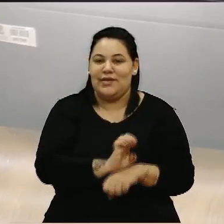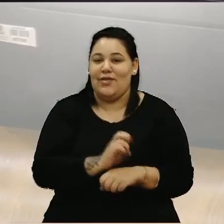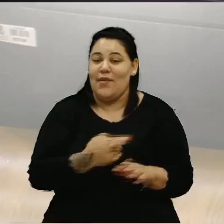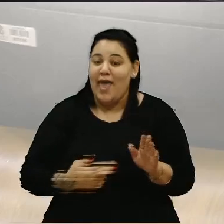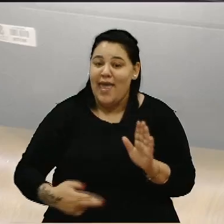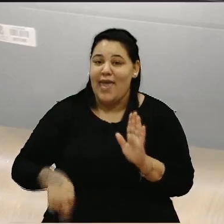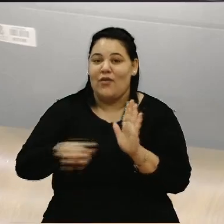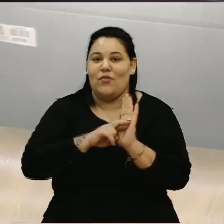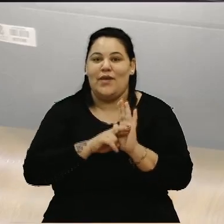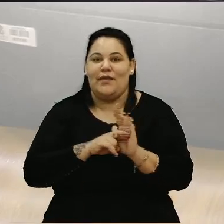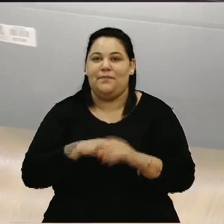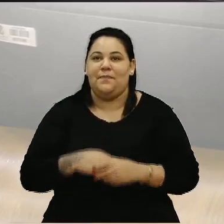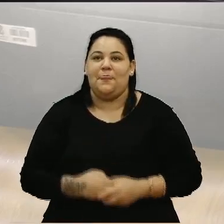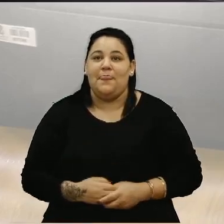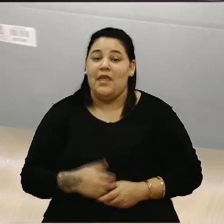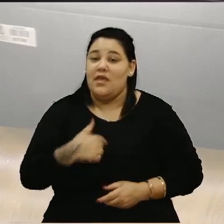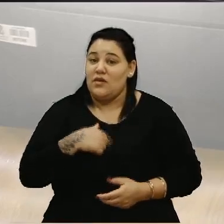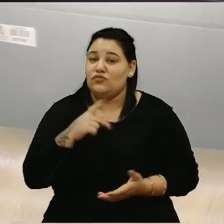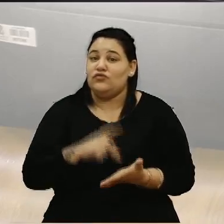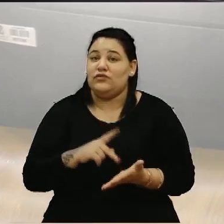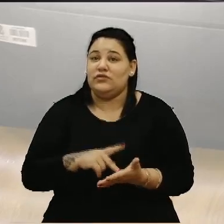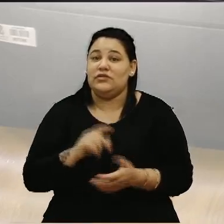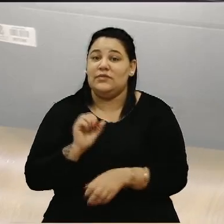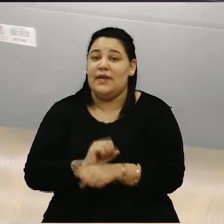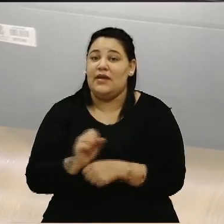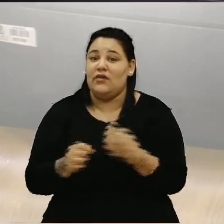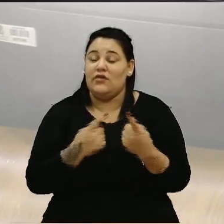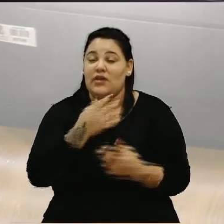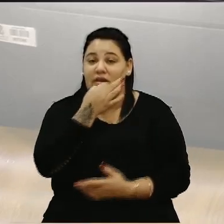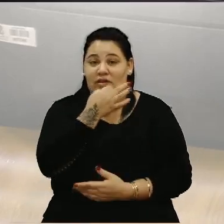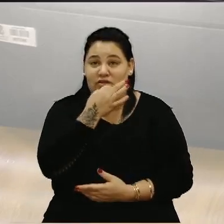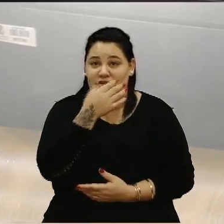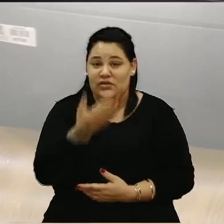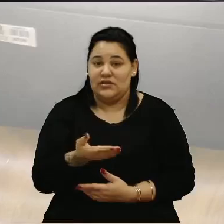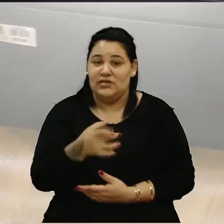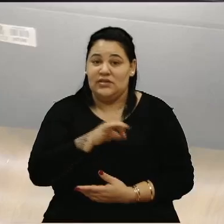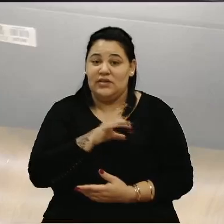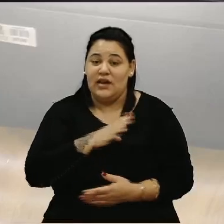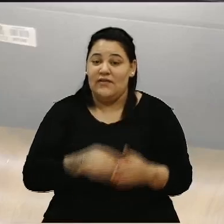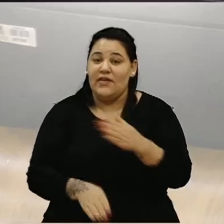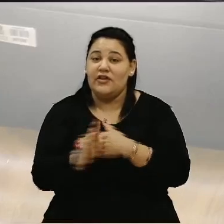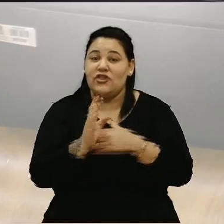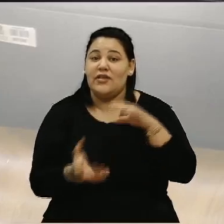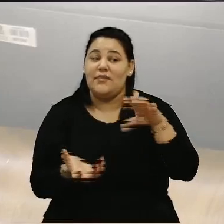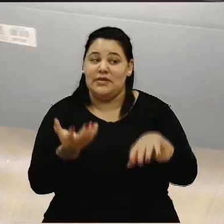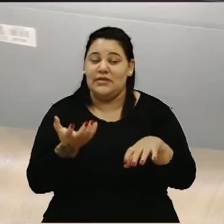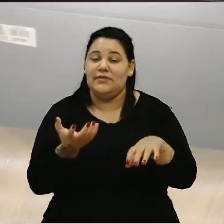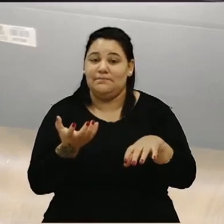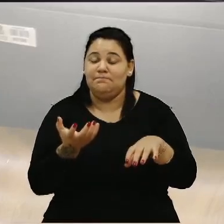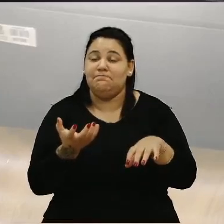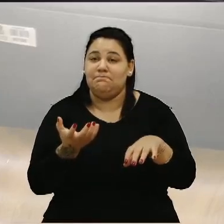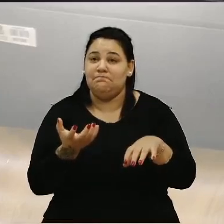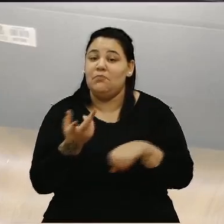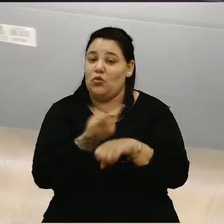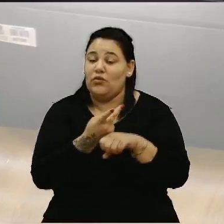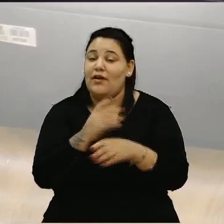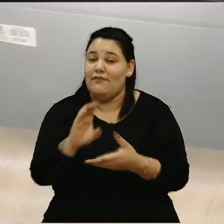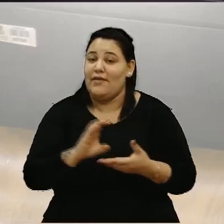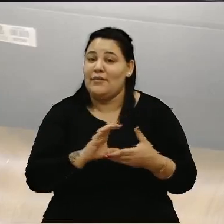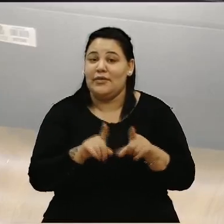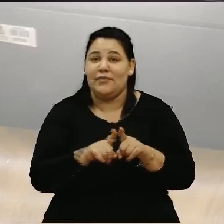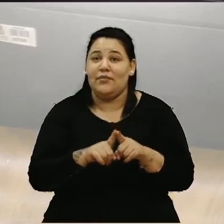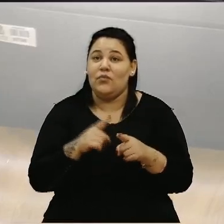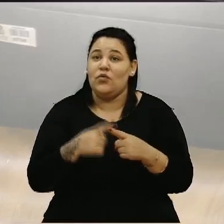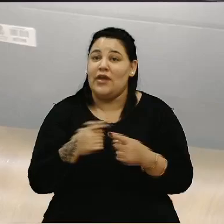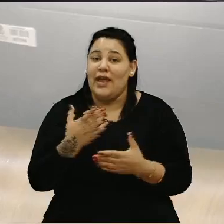E eu, sinceramente, espero que alguém de Caxias tenha ido a Brasília nessa mobilização, porque é uma mobilização do Estado do